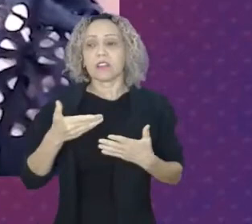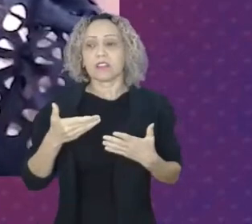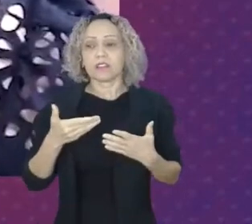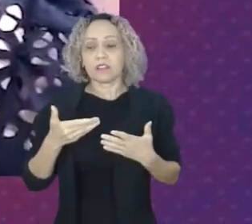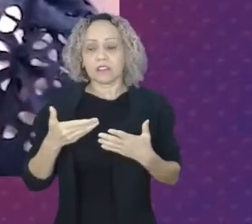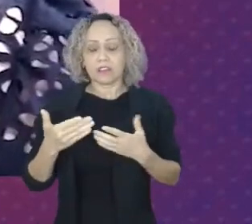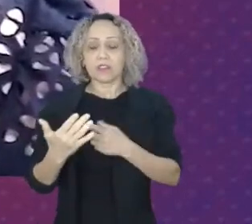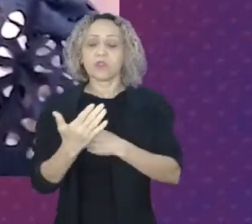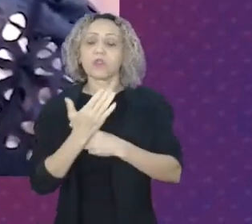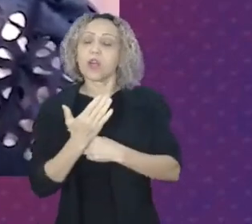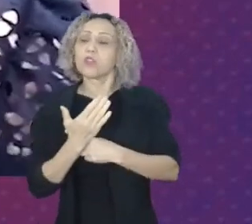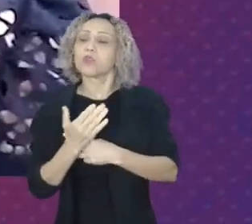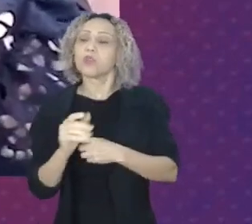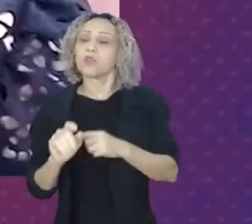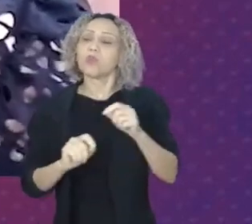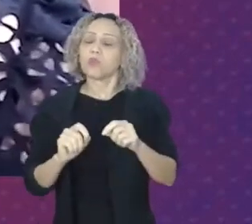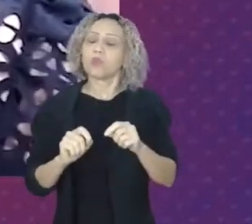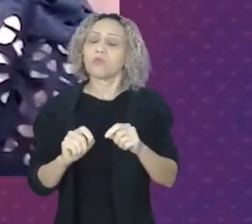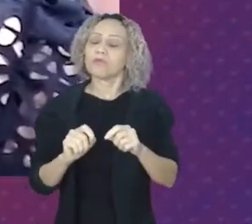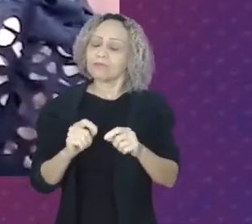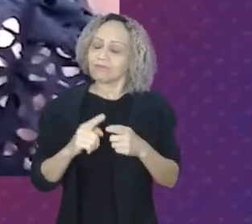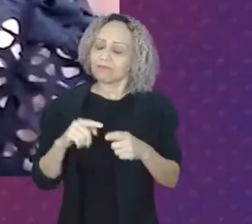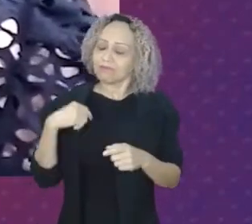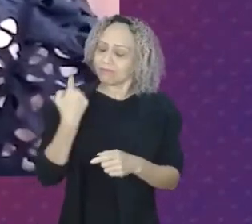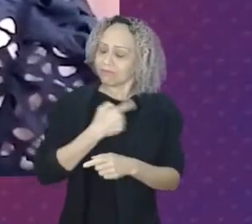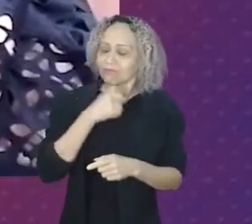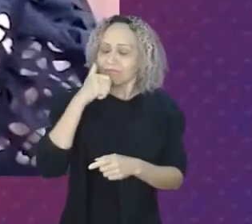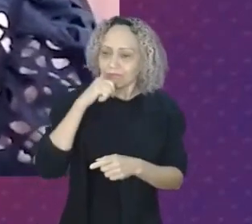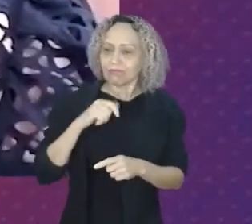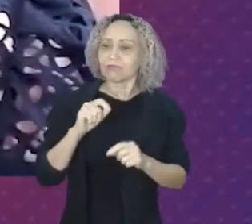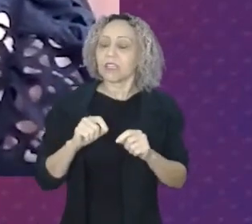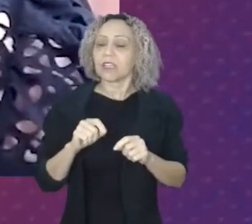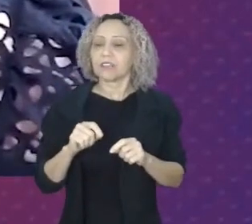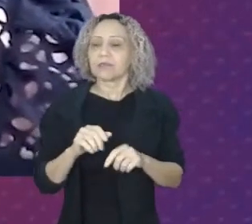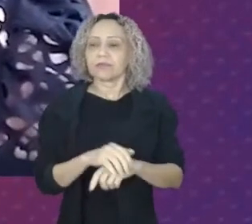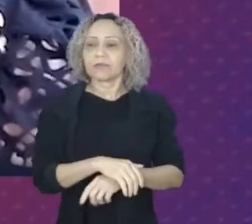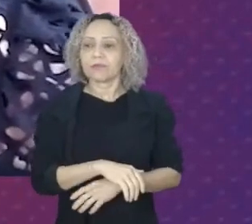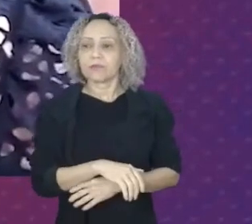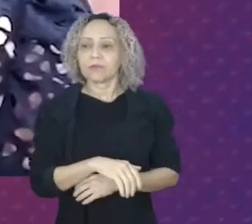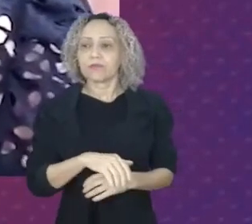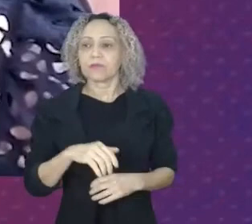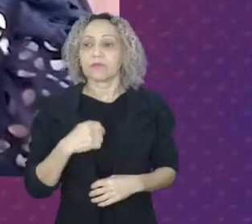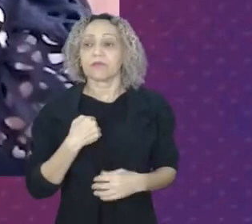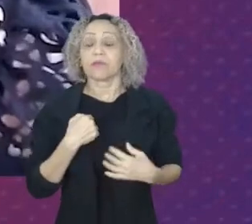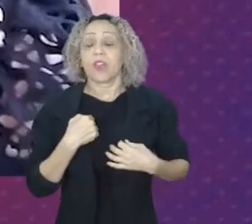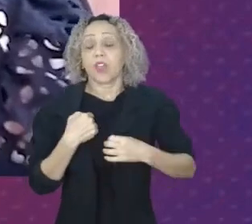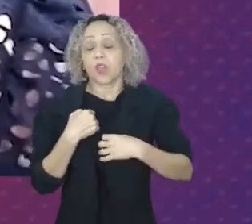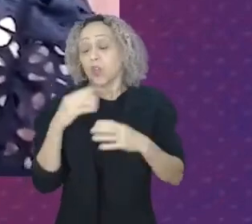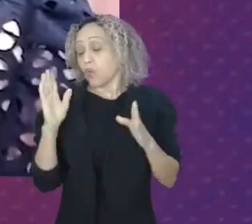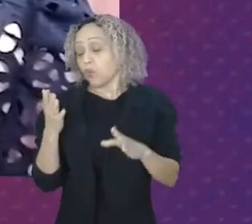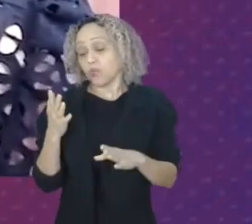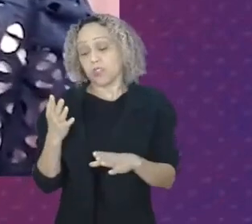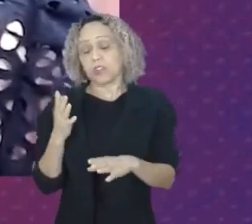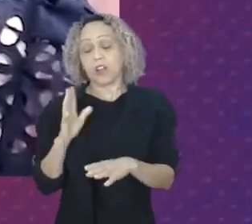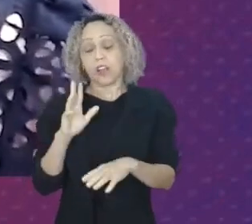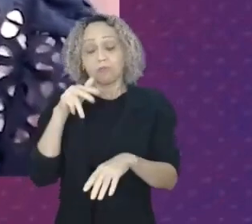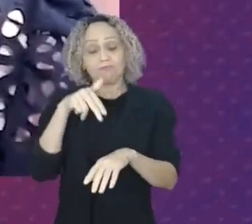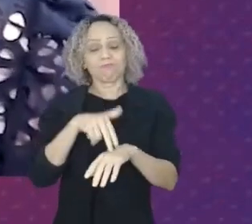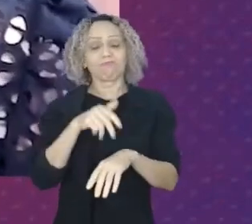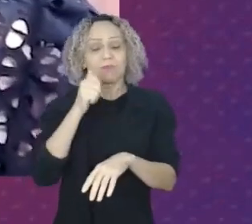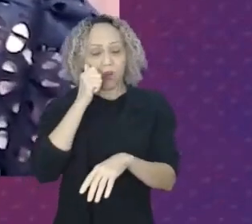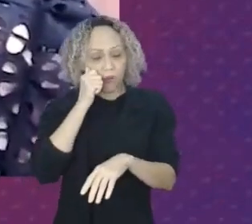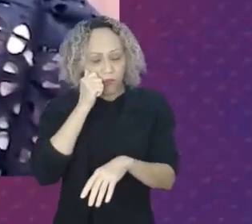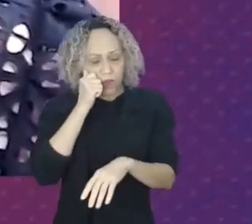nos oferta, né, enquanto mulher, já participei também desse programa, no período que eu fui vereadora,